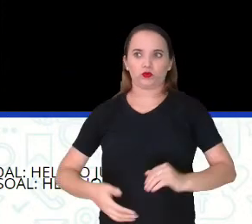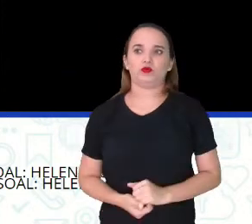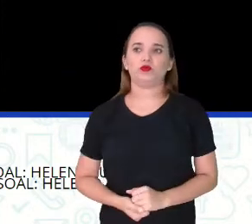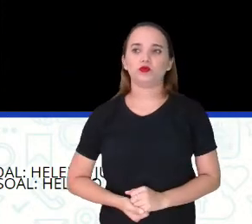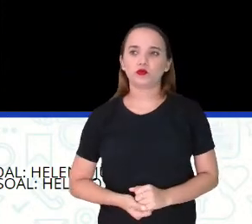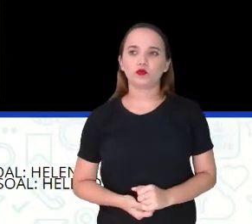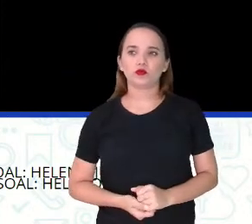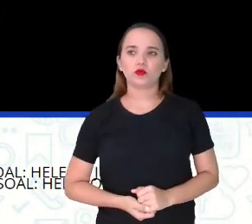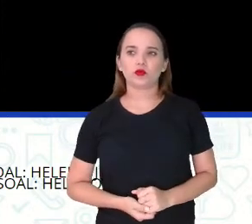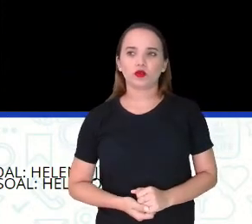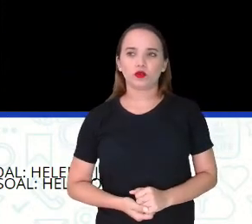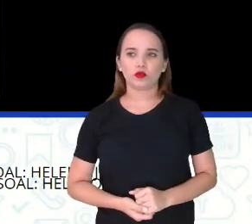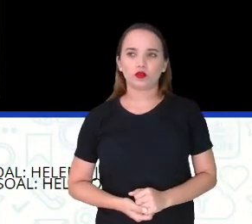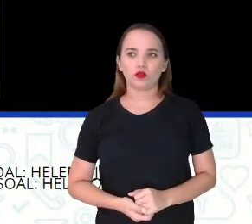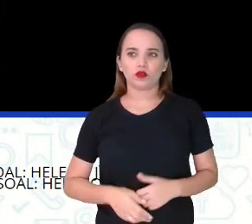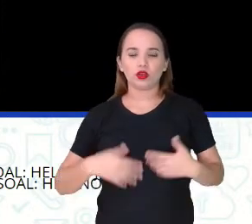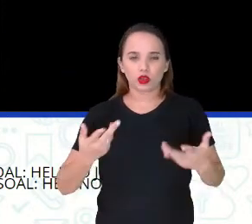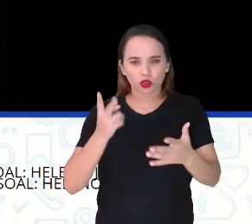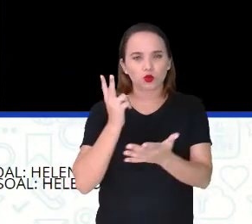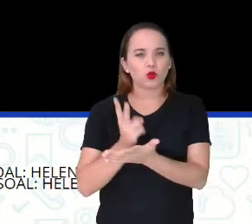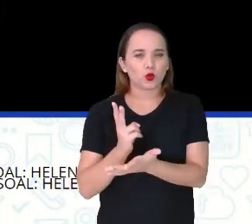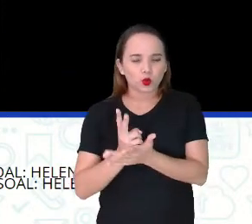E aí,